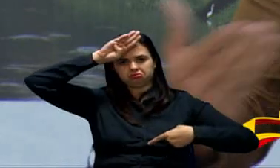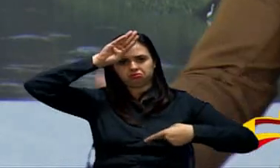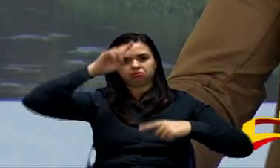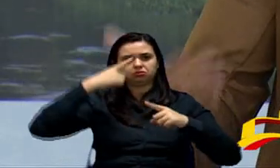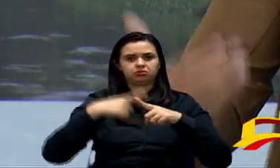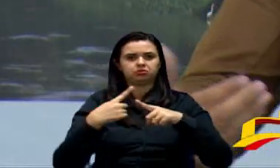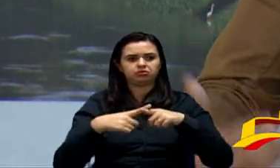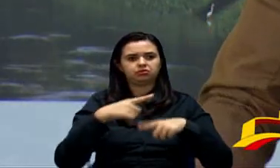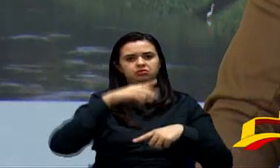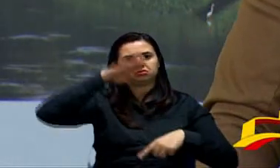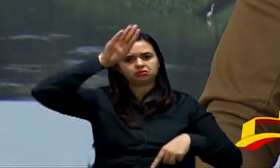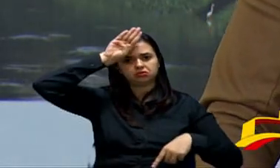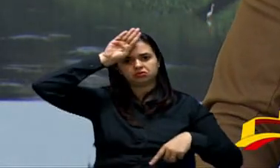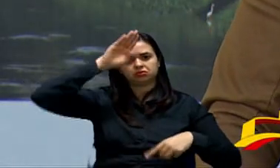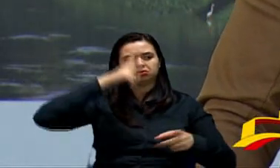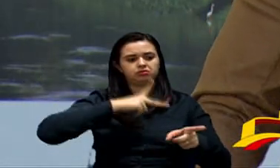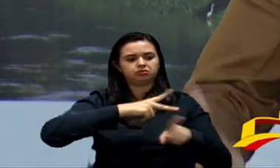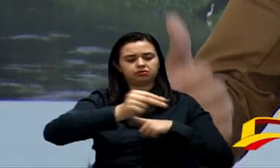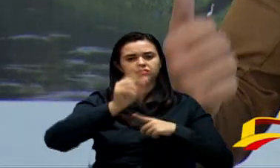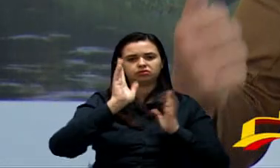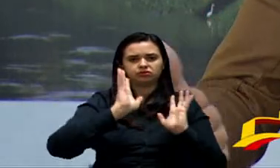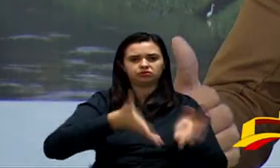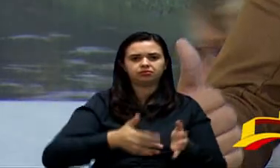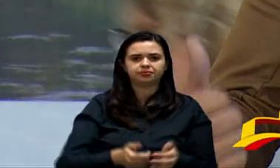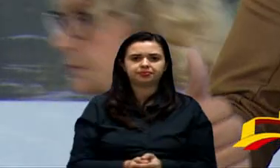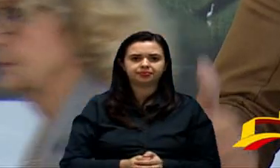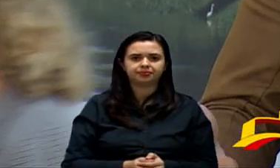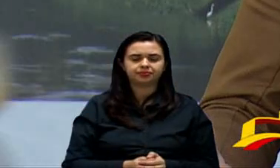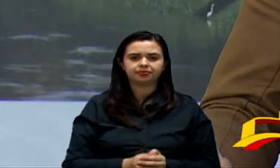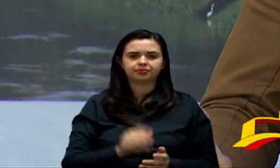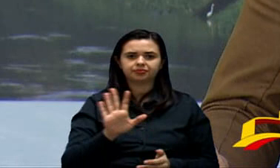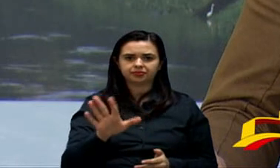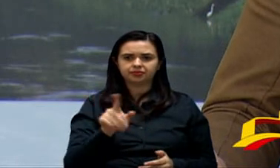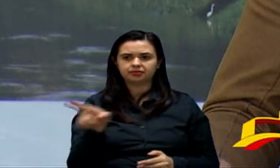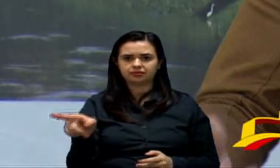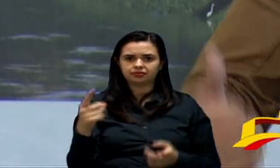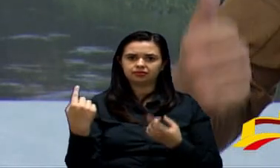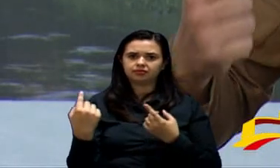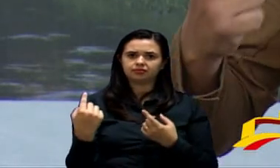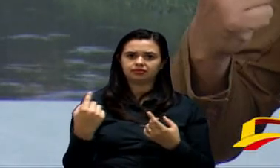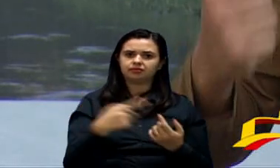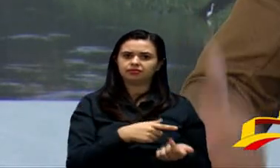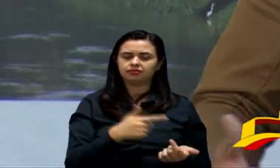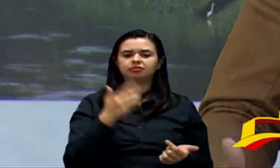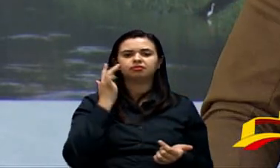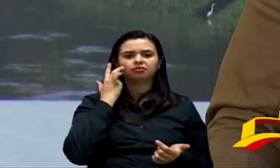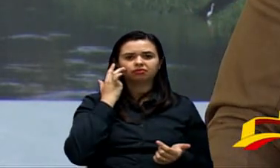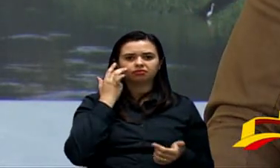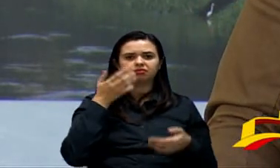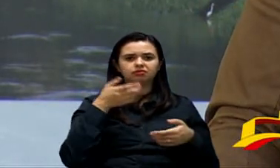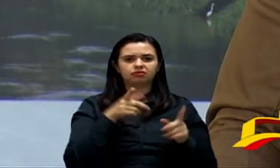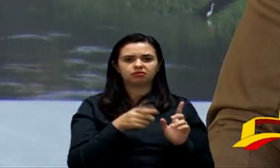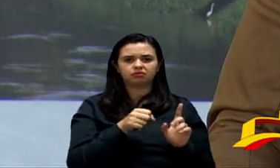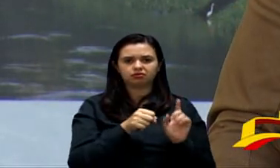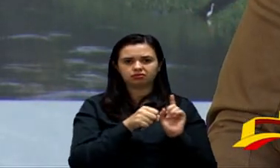Essa é a bem verdade. Agora, ele defendeu o aborto, Ele falou mal da